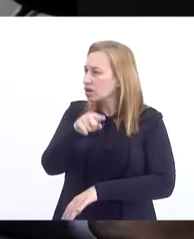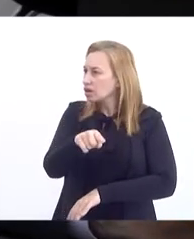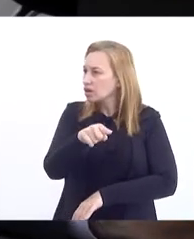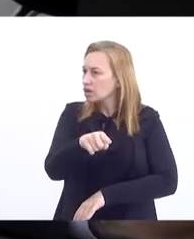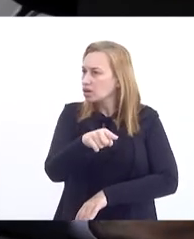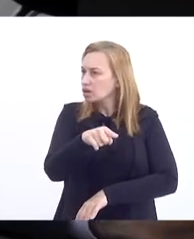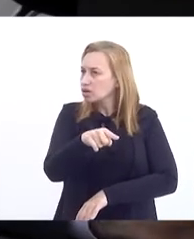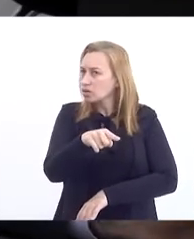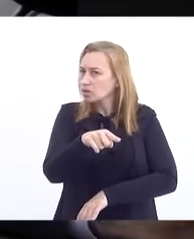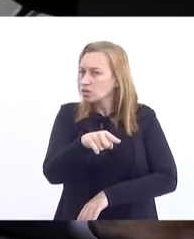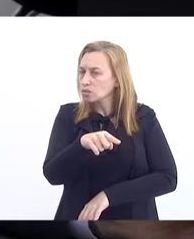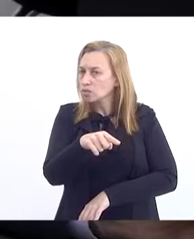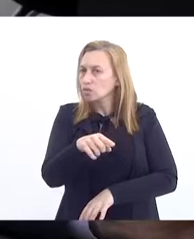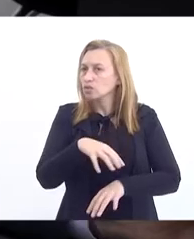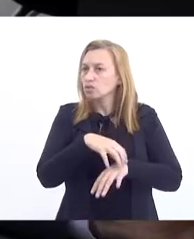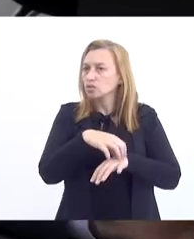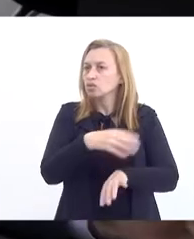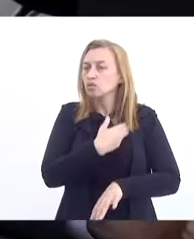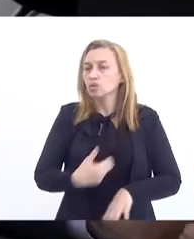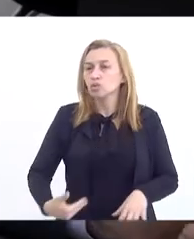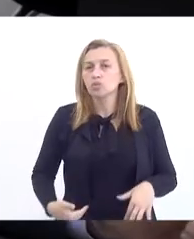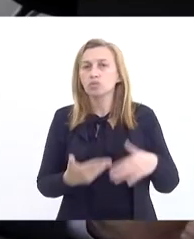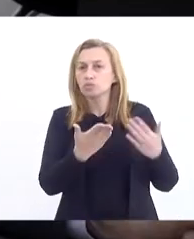o transporte público,